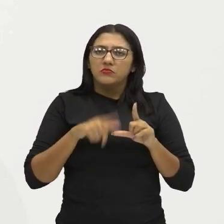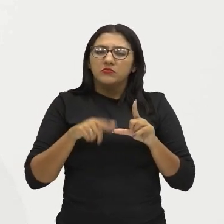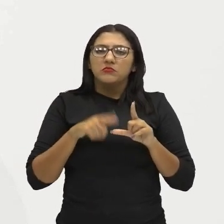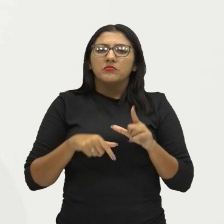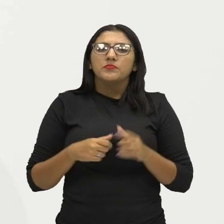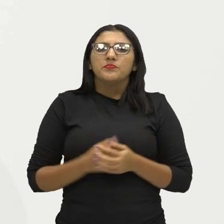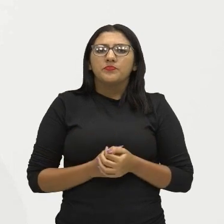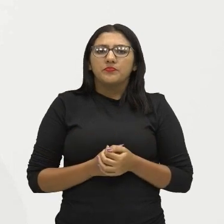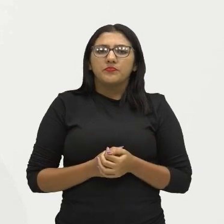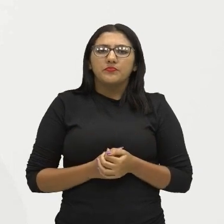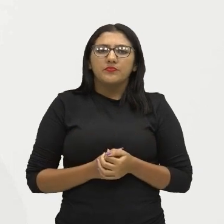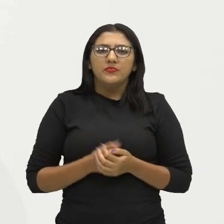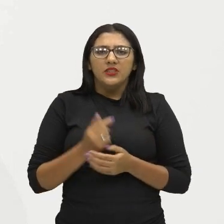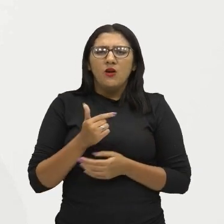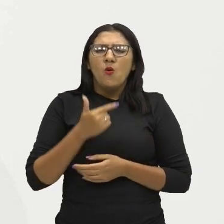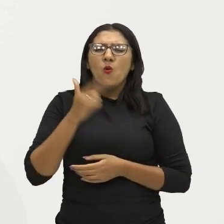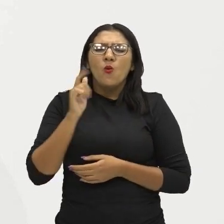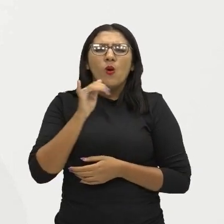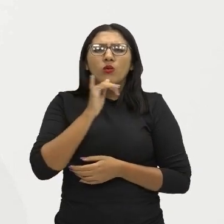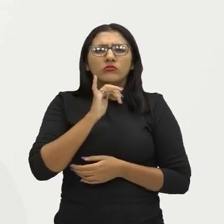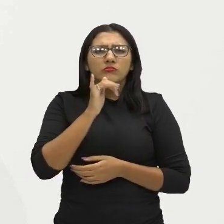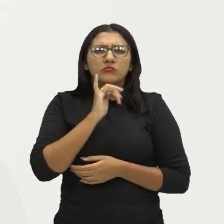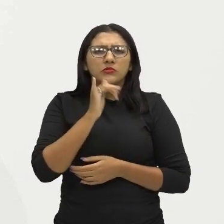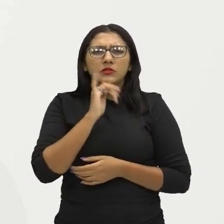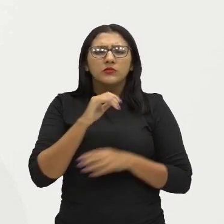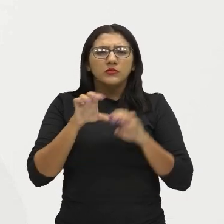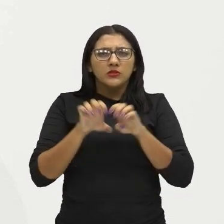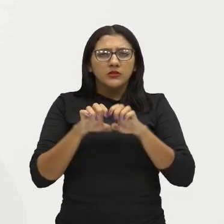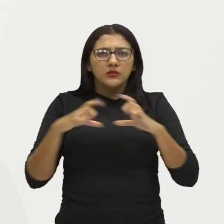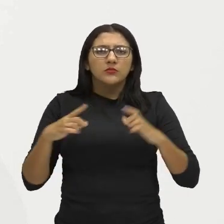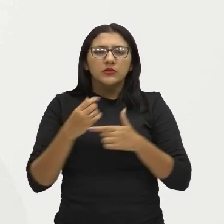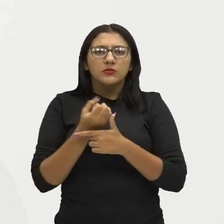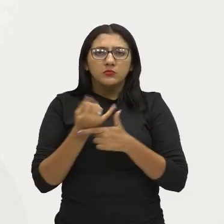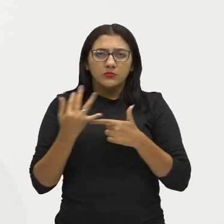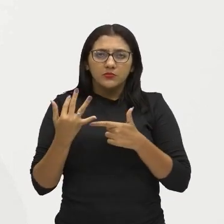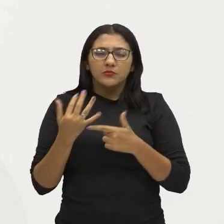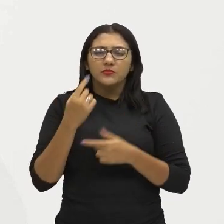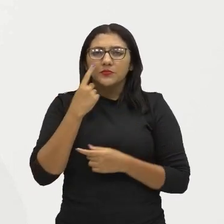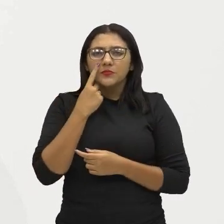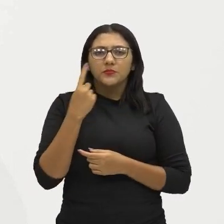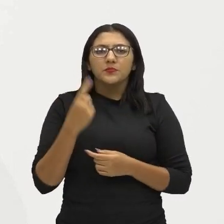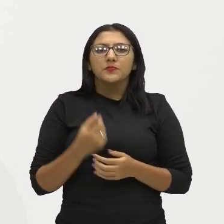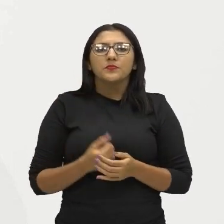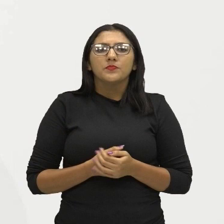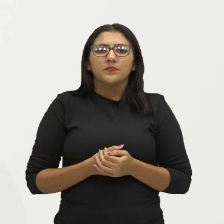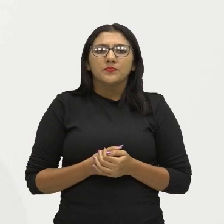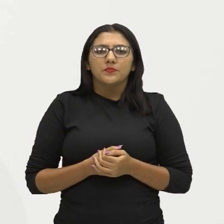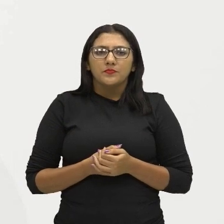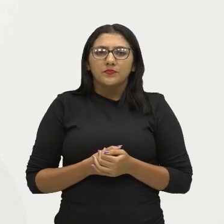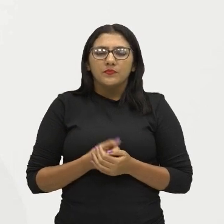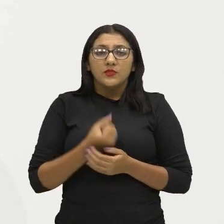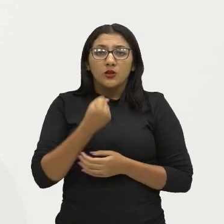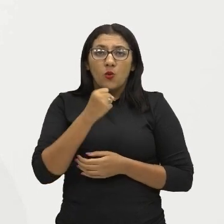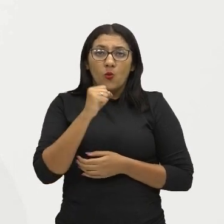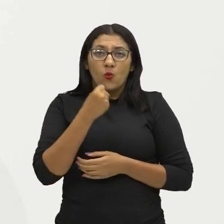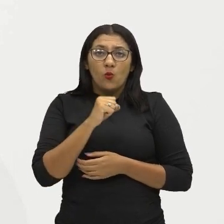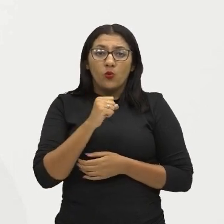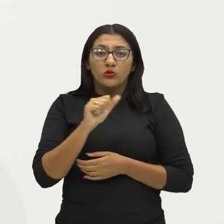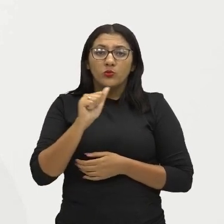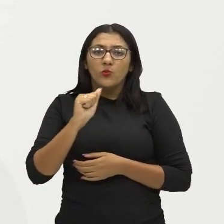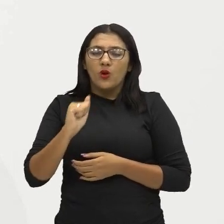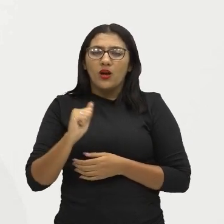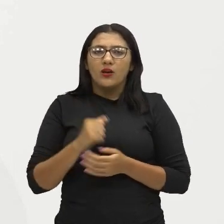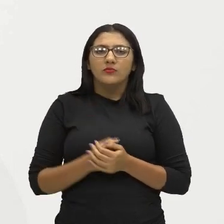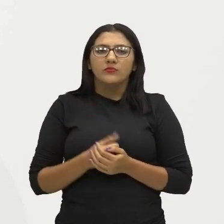Vejam outros exemplos de expressões algébricas. Olha aqui, pessoal. Na primeira, 8a. Na